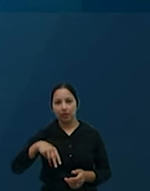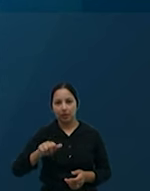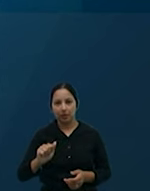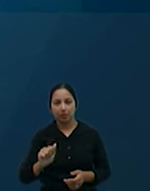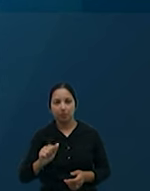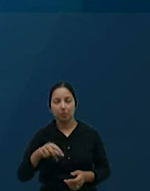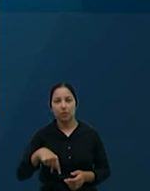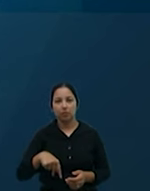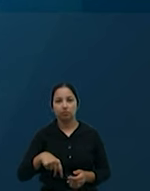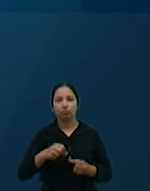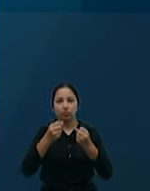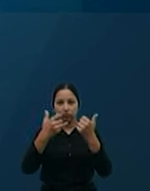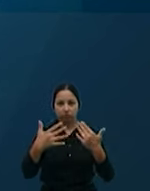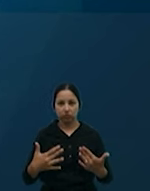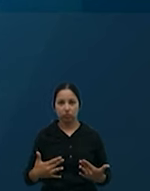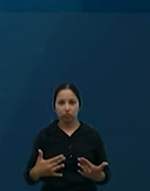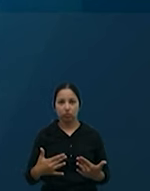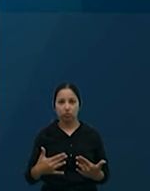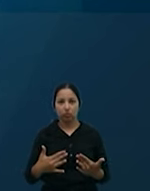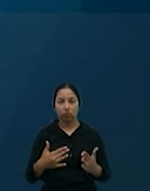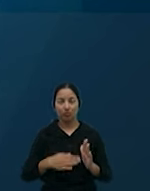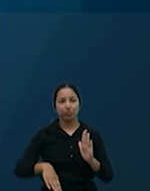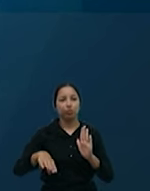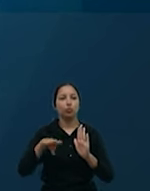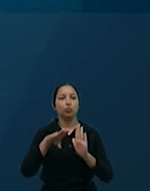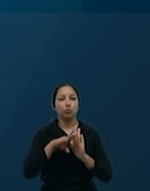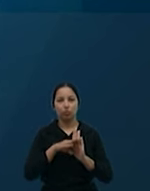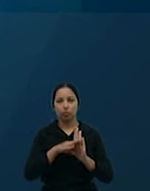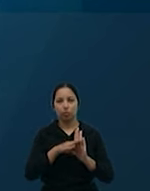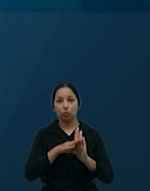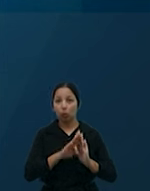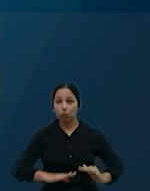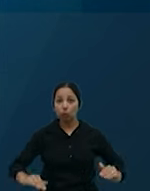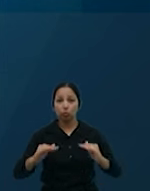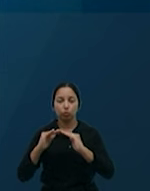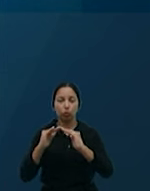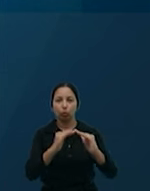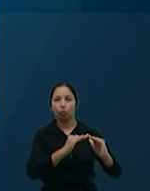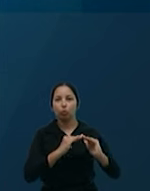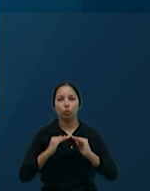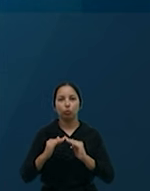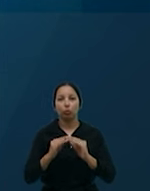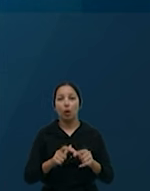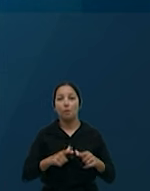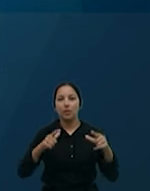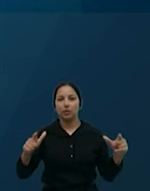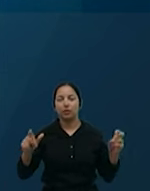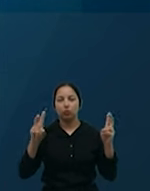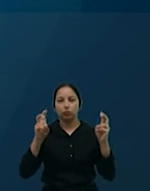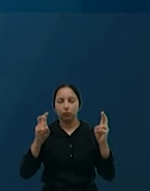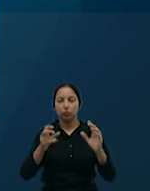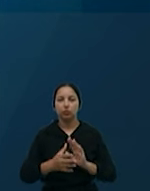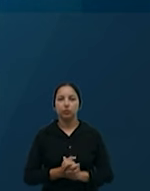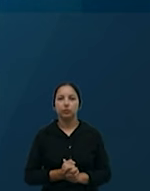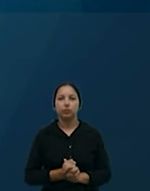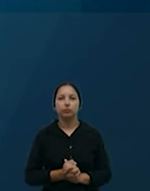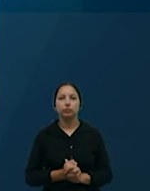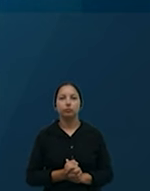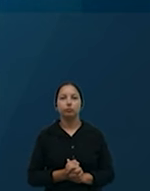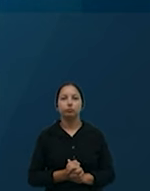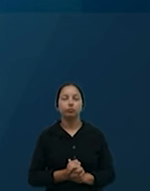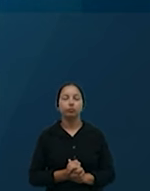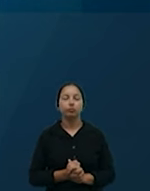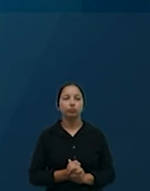por unanimidade por esta primeira sessão, ampliando a delimitação do tema controvertido, especificamente passando